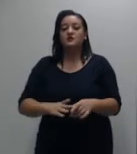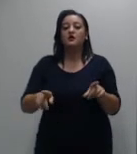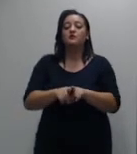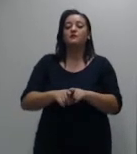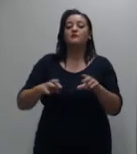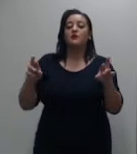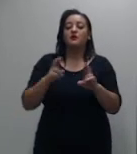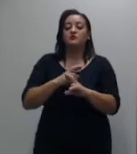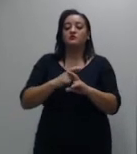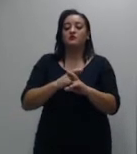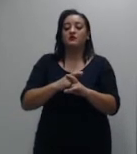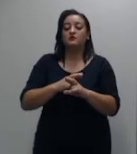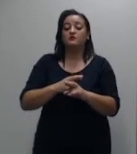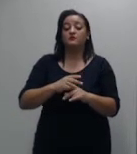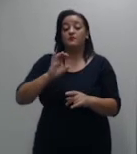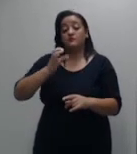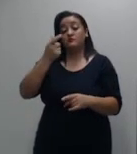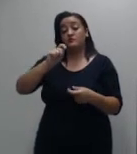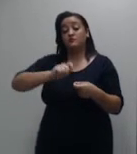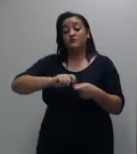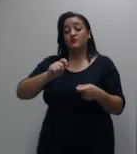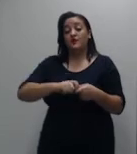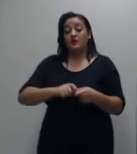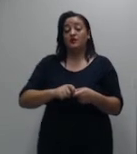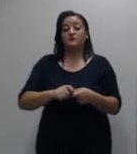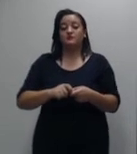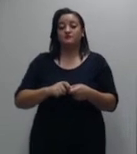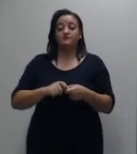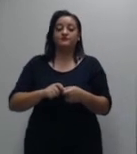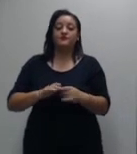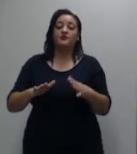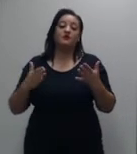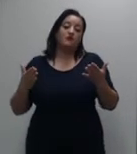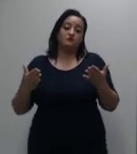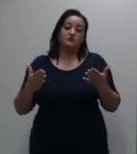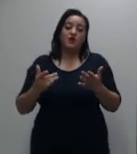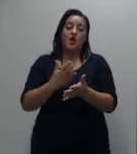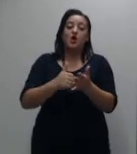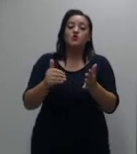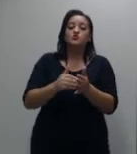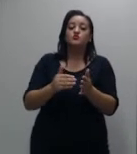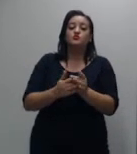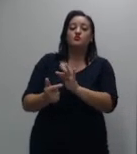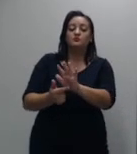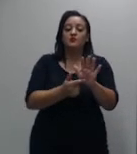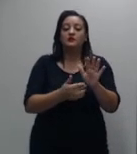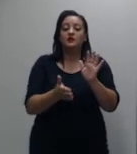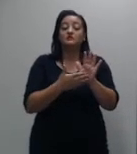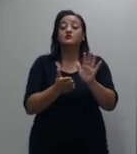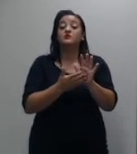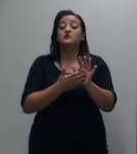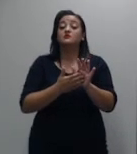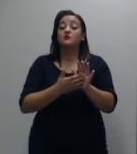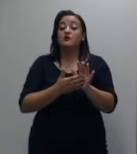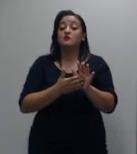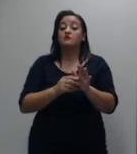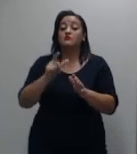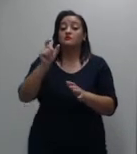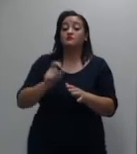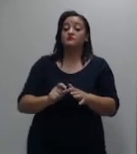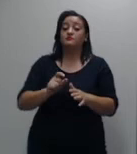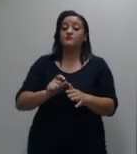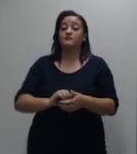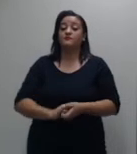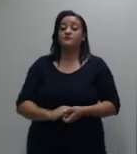sobre as decisões proferidas a Bíblia clima então tudo que é trazido em contestação pela pela pela empresa